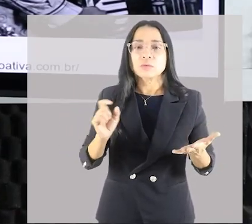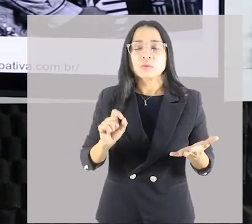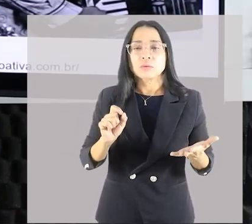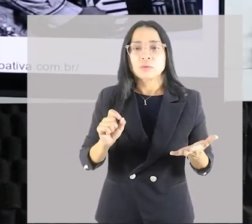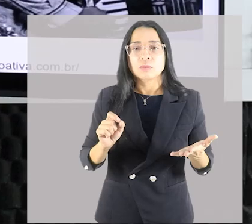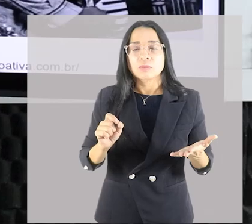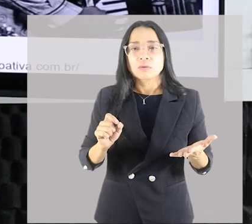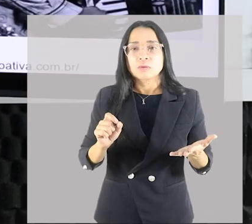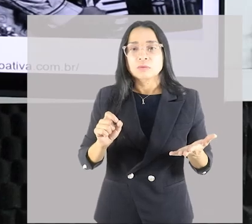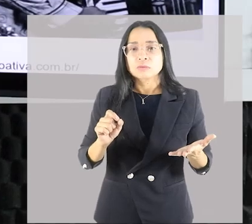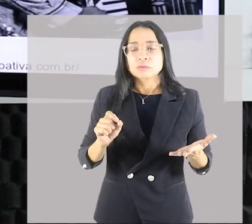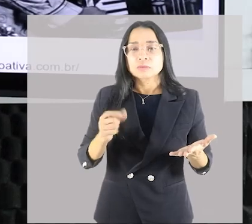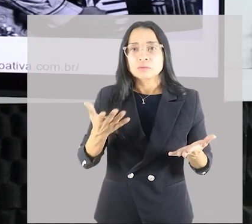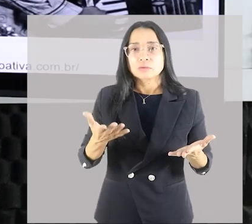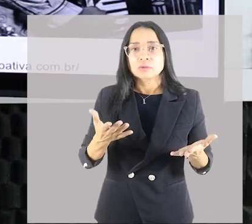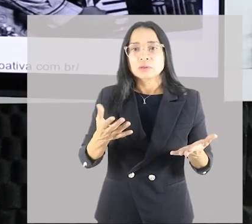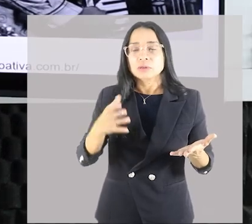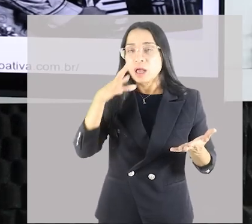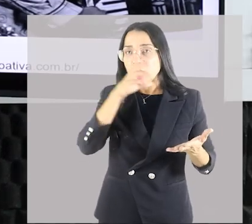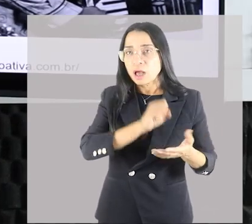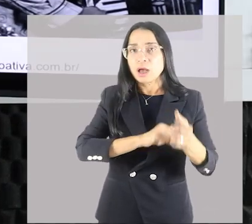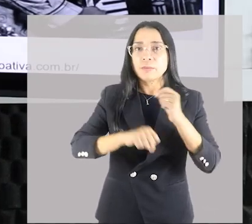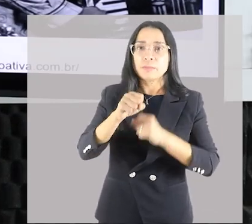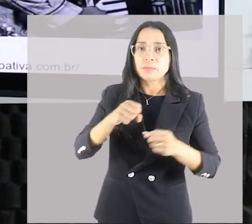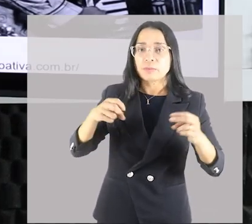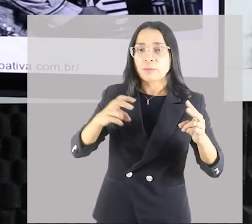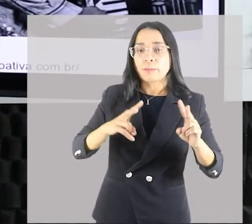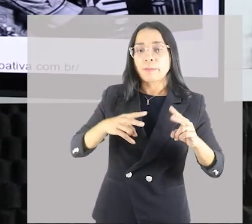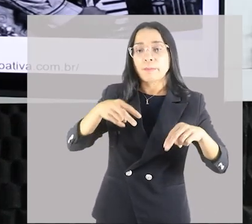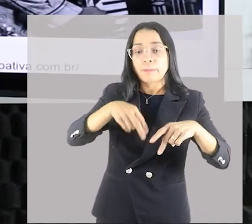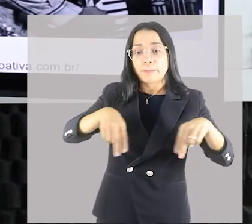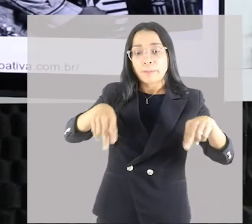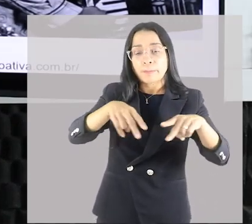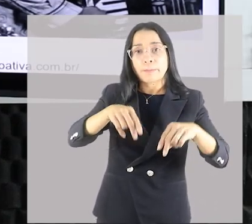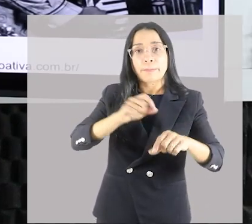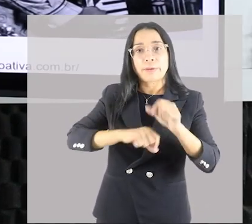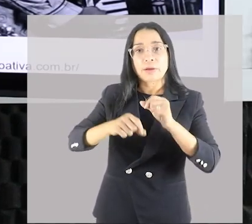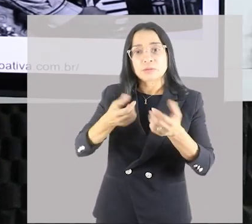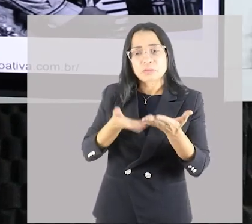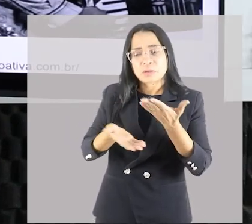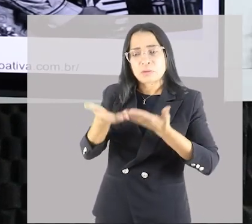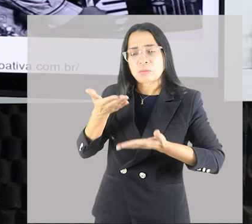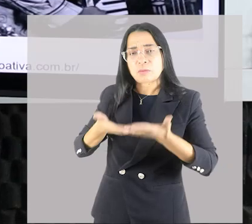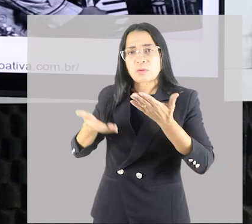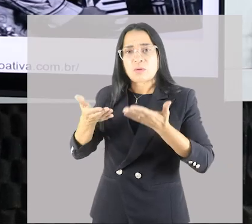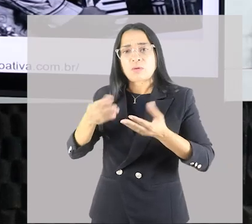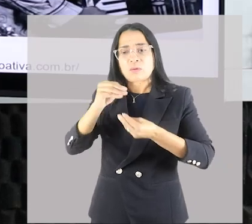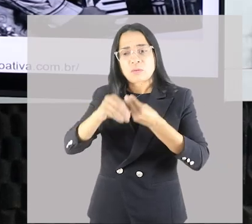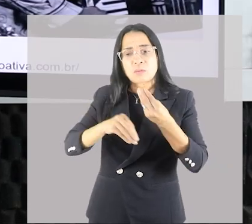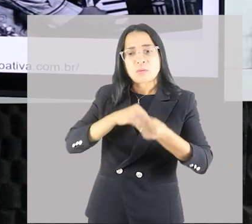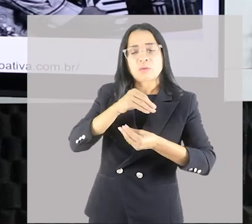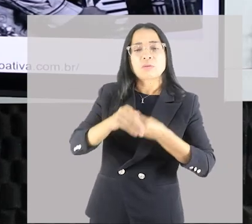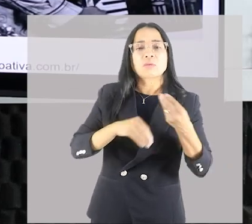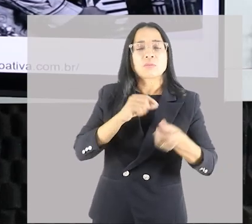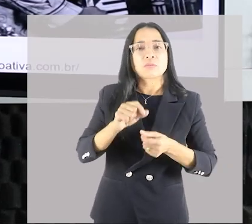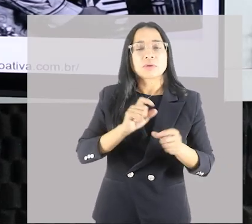se tornando mais acelerada, com passes mais envolventes, com passes mais